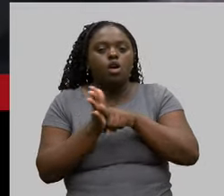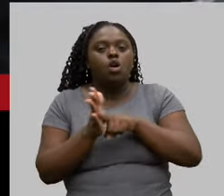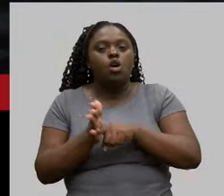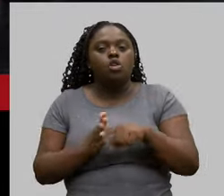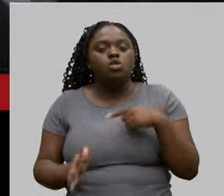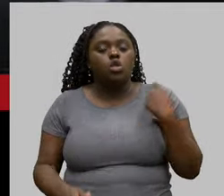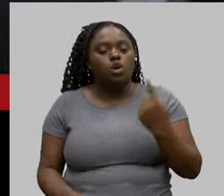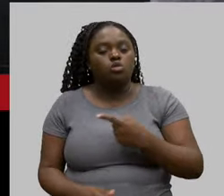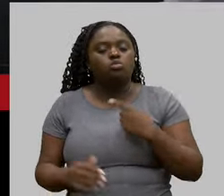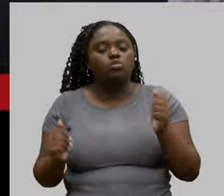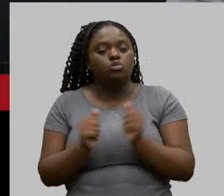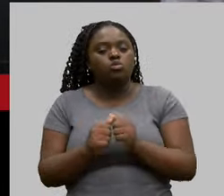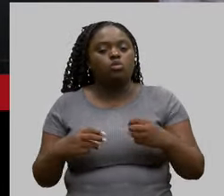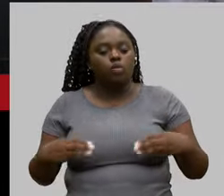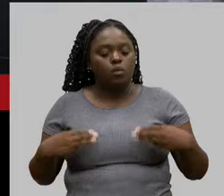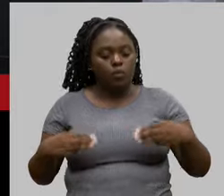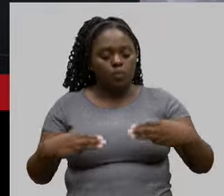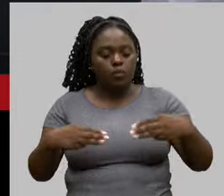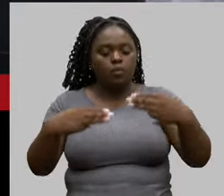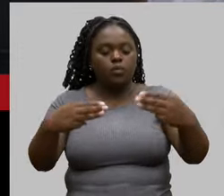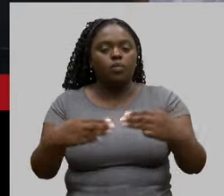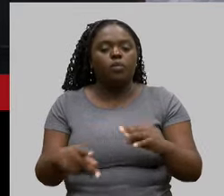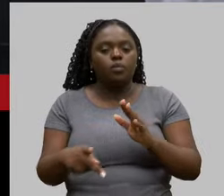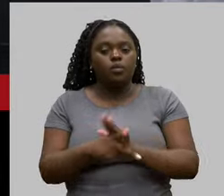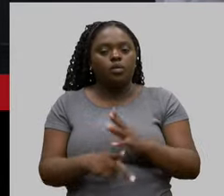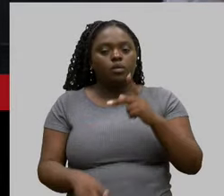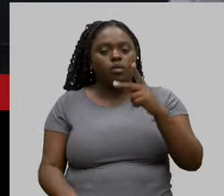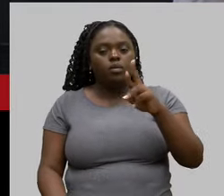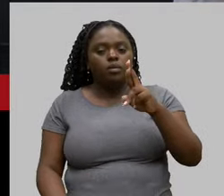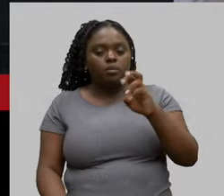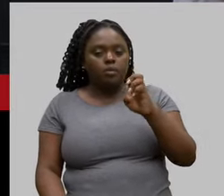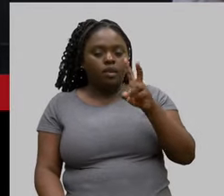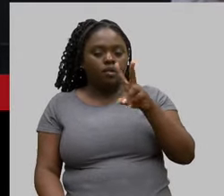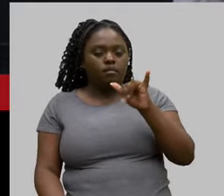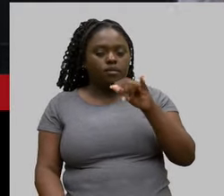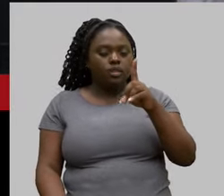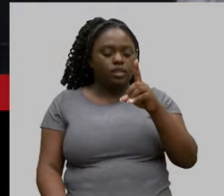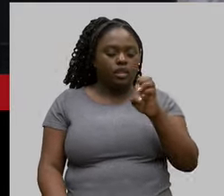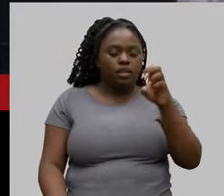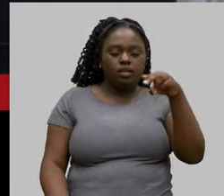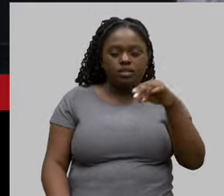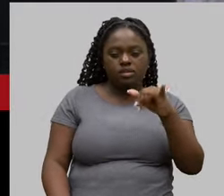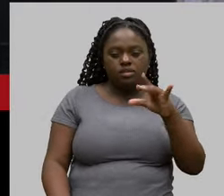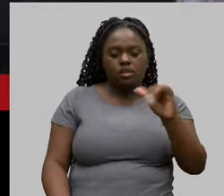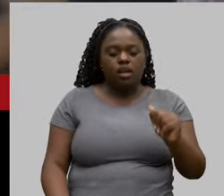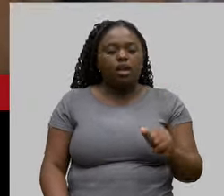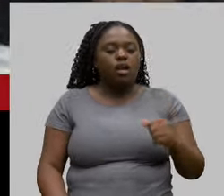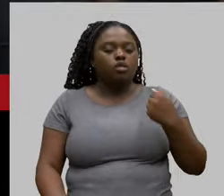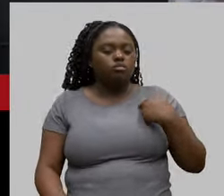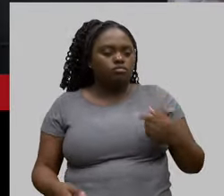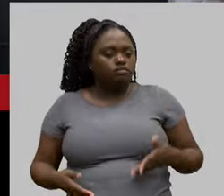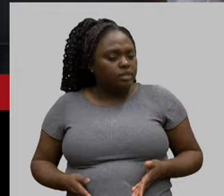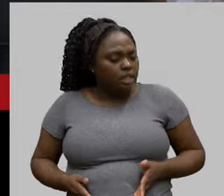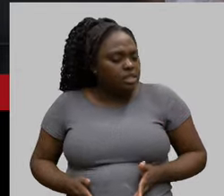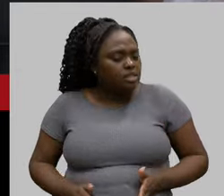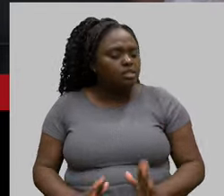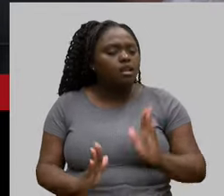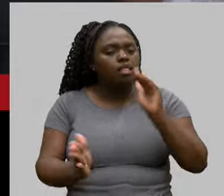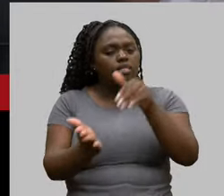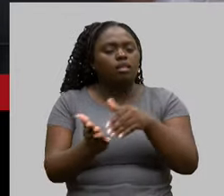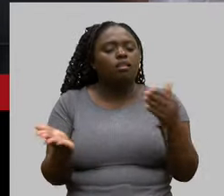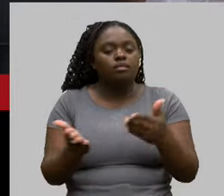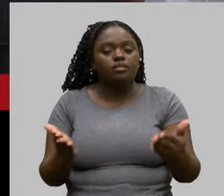ao Ministério da Previdência eu no caso sou cedido ao Ministério da Previdência é desde que eu nasci né vamos dizer assim desde que eu entrei aqui na na